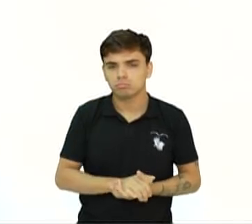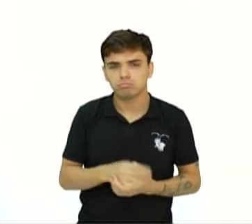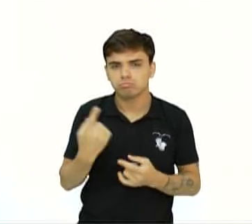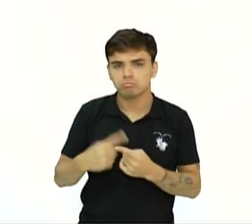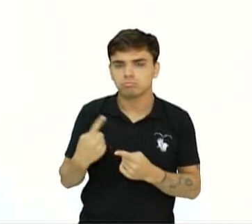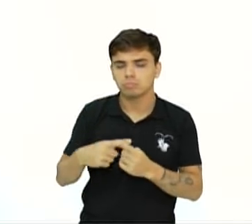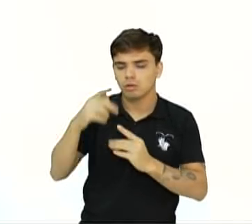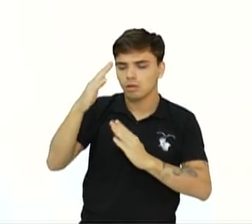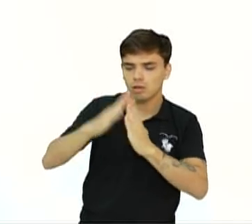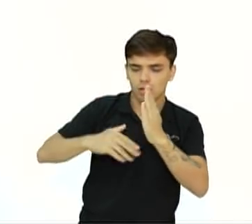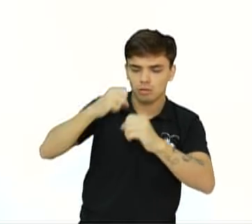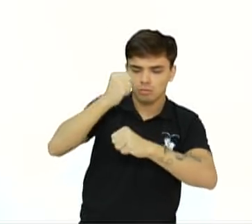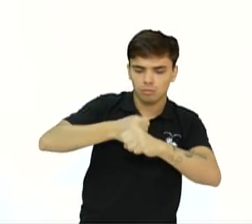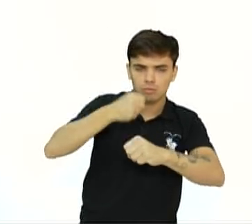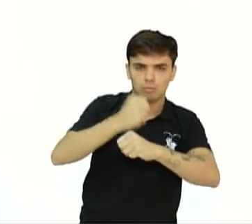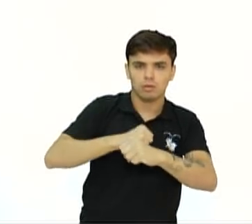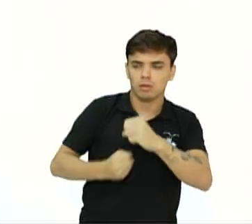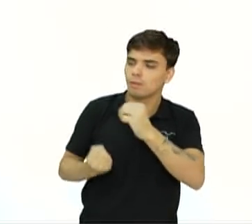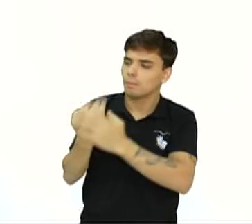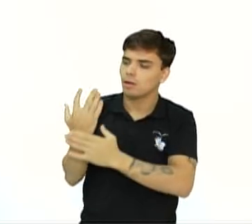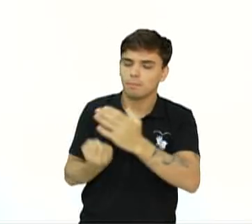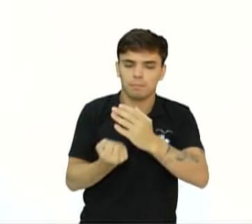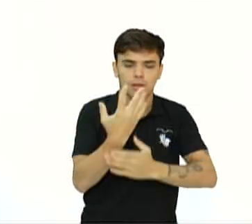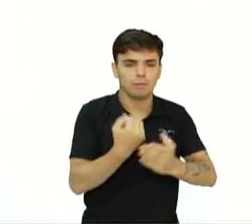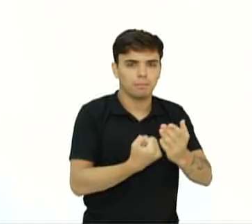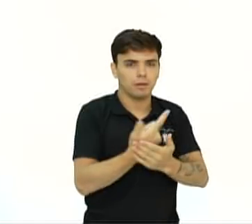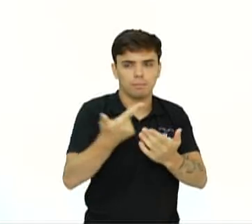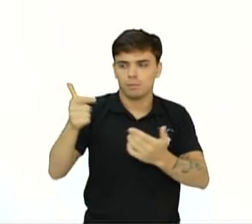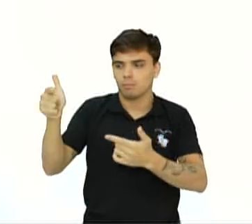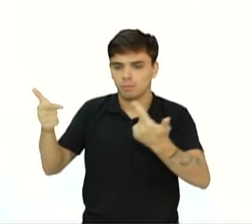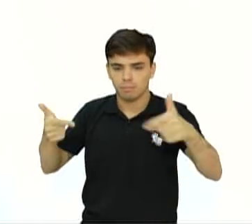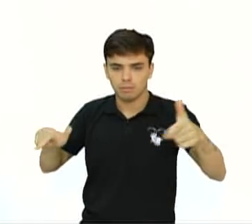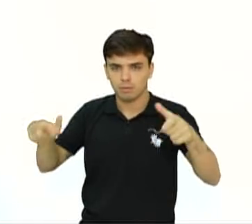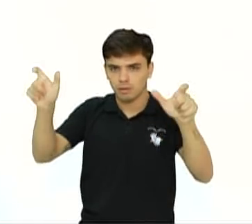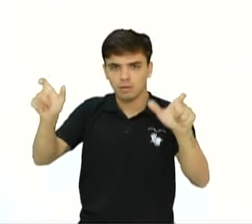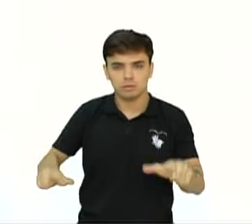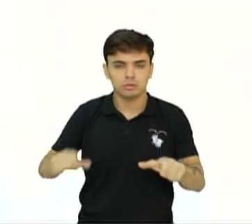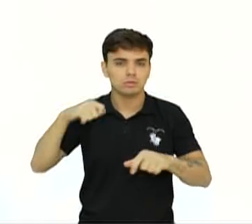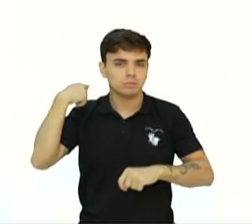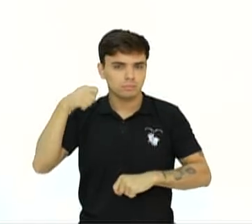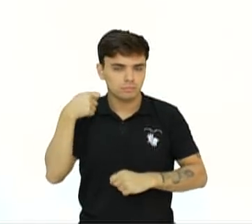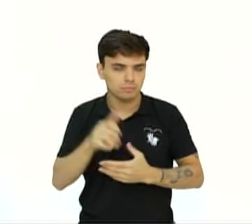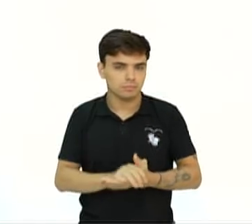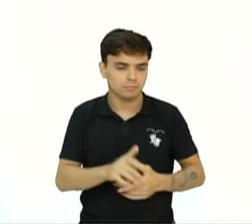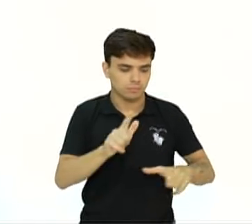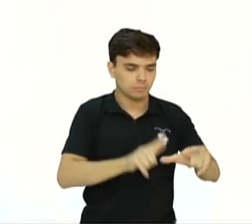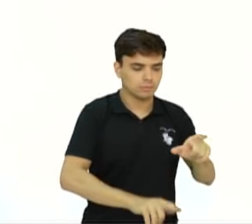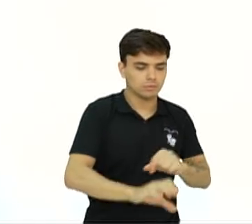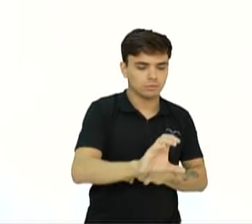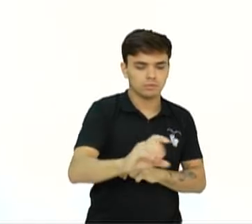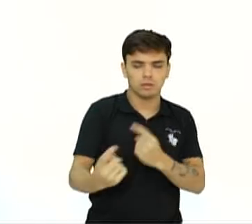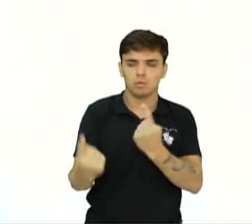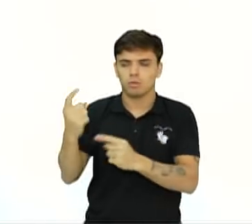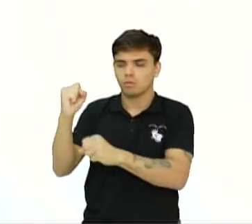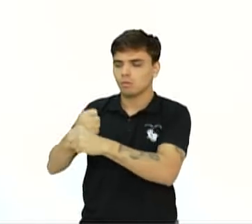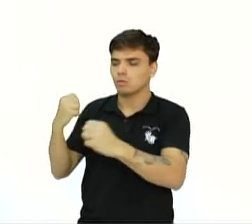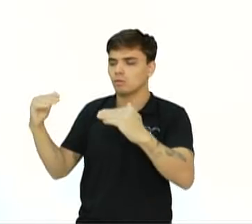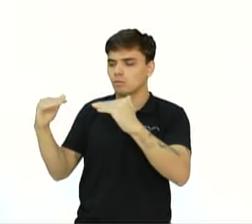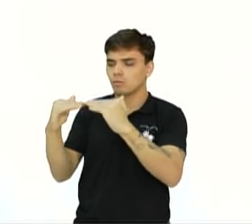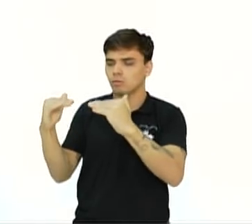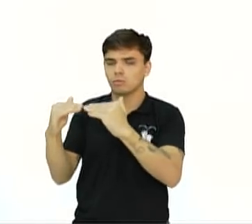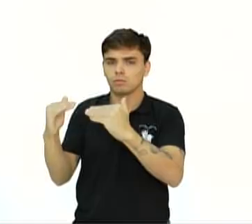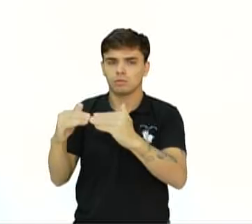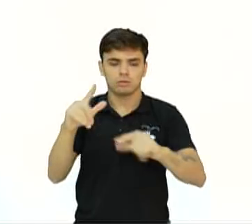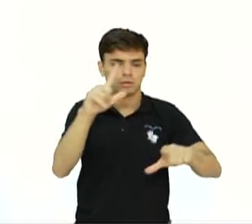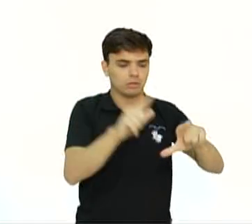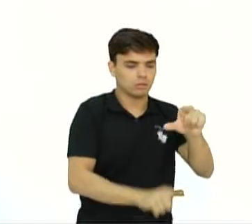sido recriada por vários artistas? E a letra C. O que as obras têm em comum? E letra D, o que tem